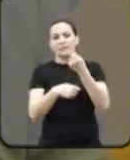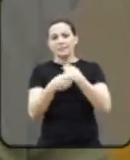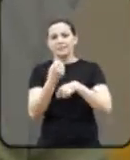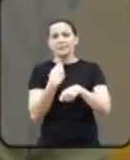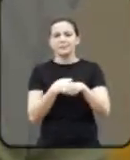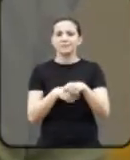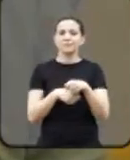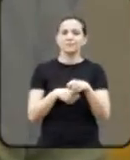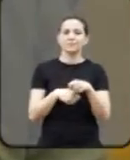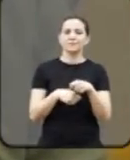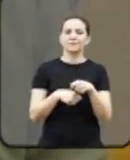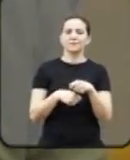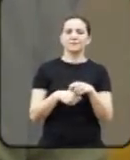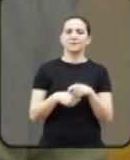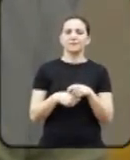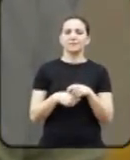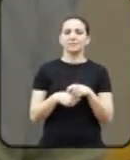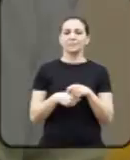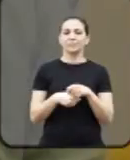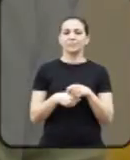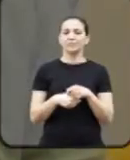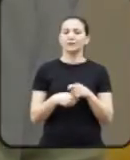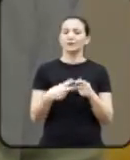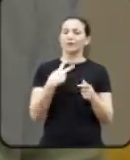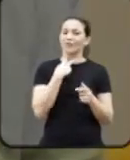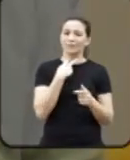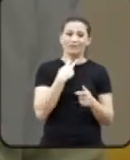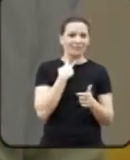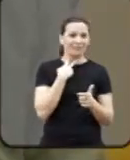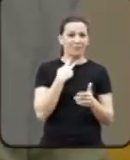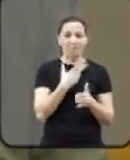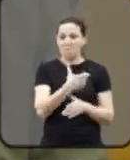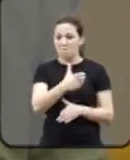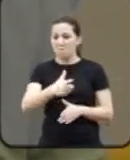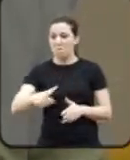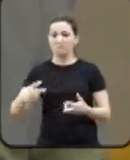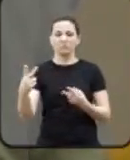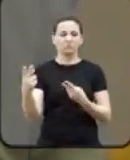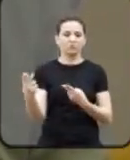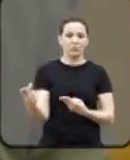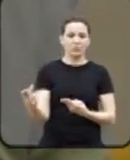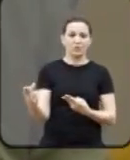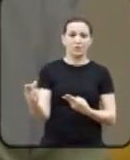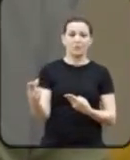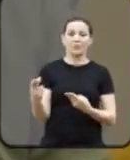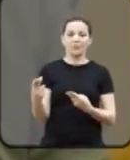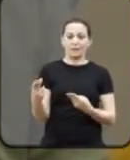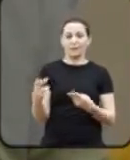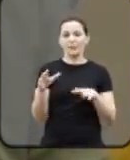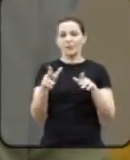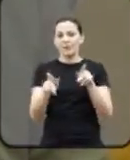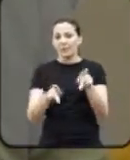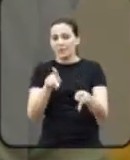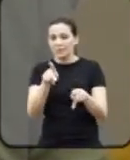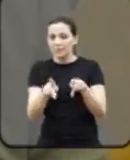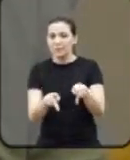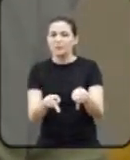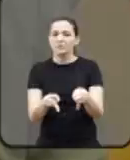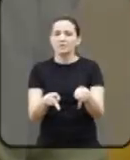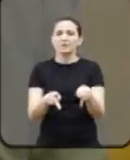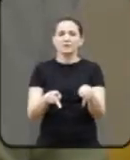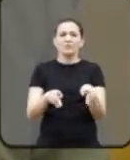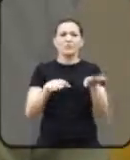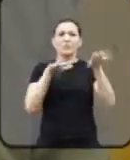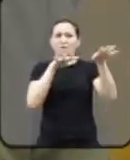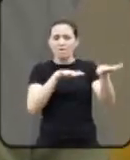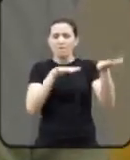tudo nós temos que rever nesse país. Porque do jeito que está não dá para funcionar. A população chegou num ponto extremo, né, de sair